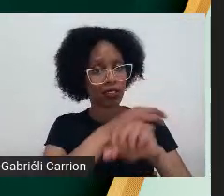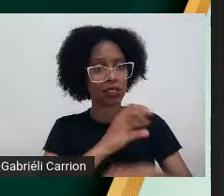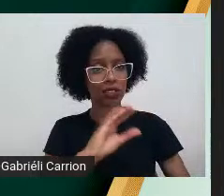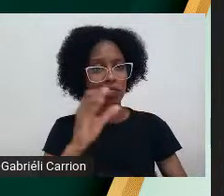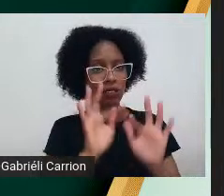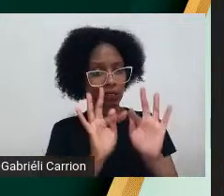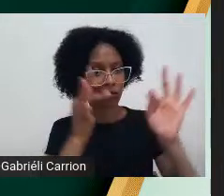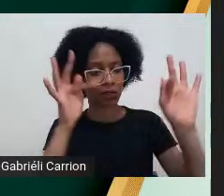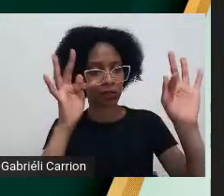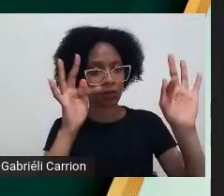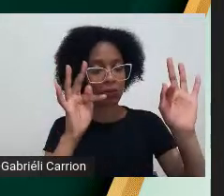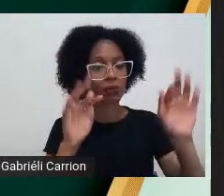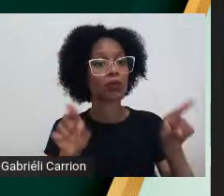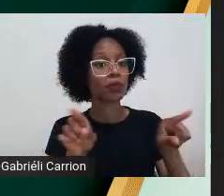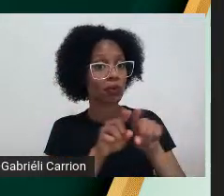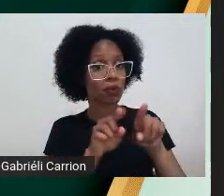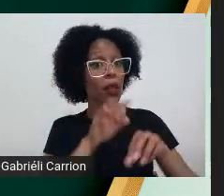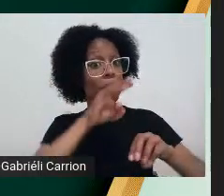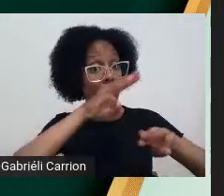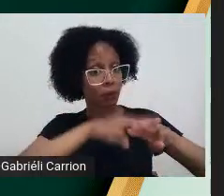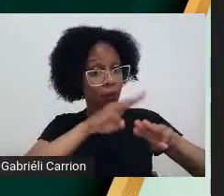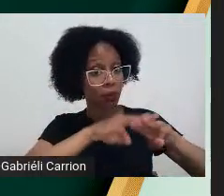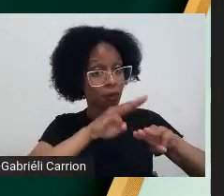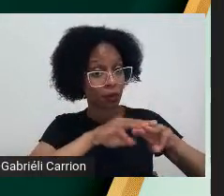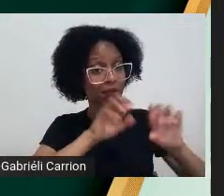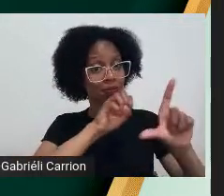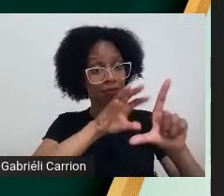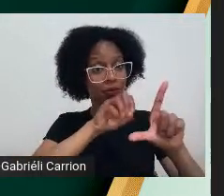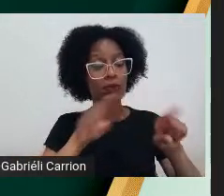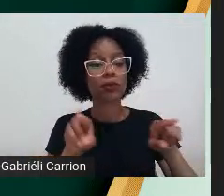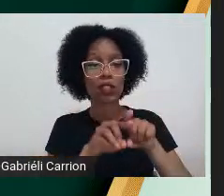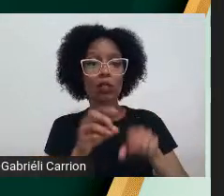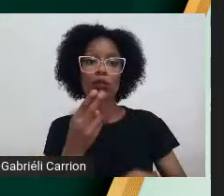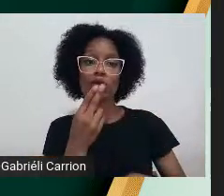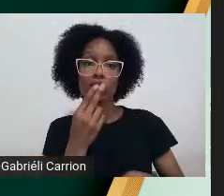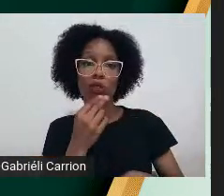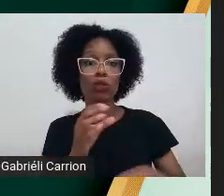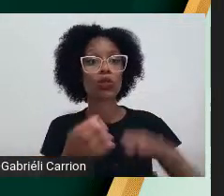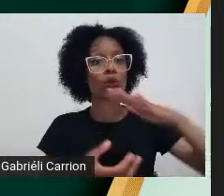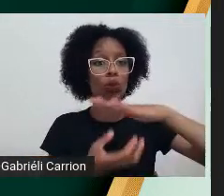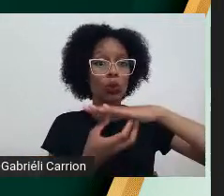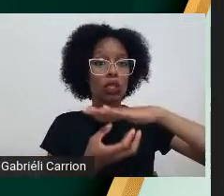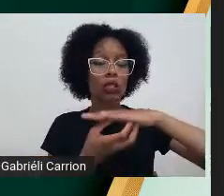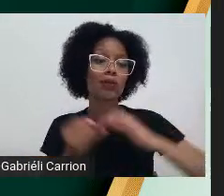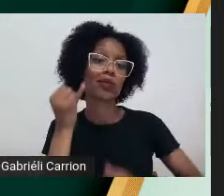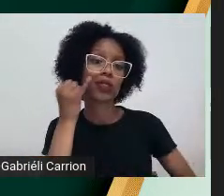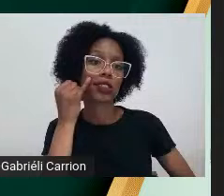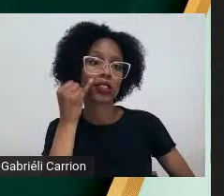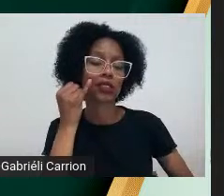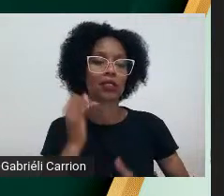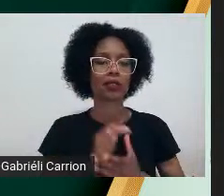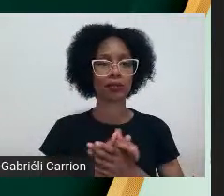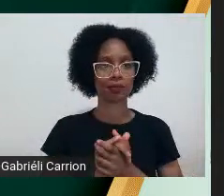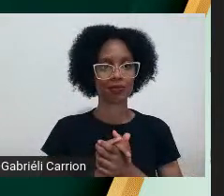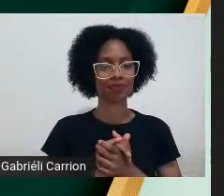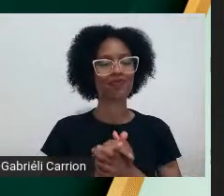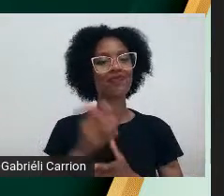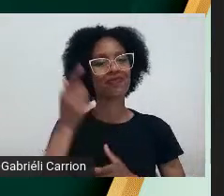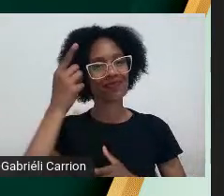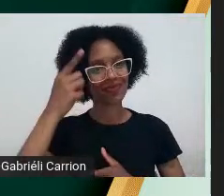Ciência e Tecnologia, Matemática Licenciatura e Nutrição do Campus Itaqui. Mais uma